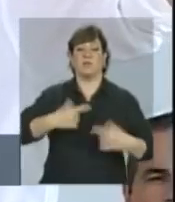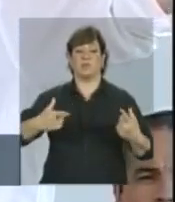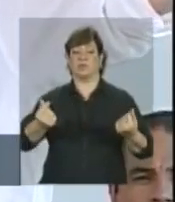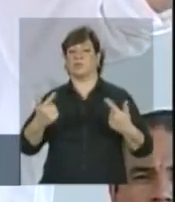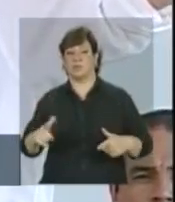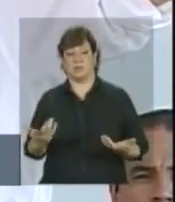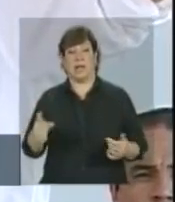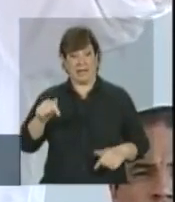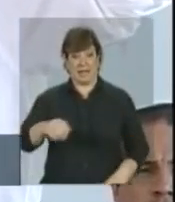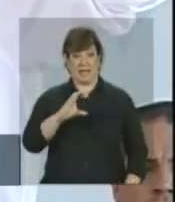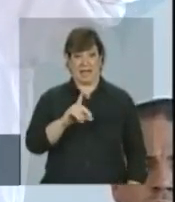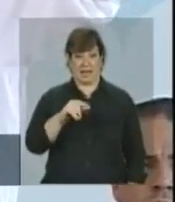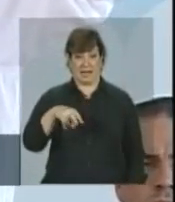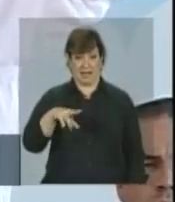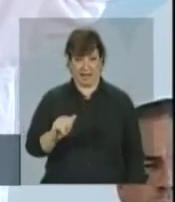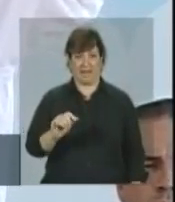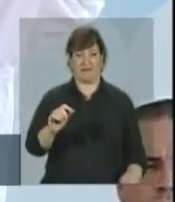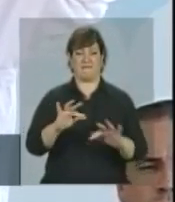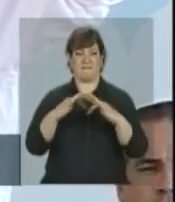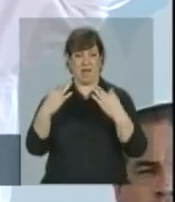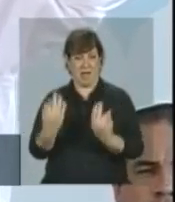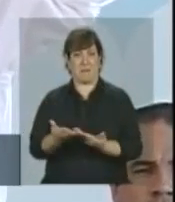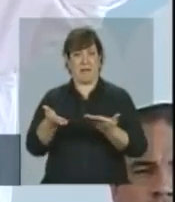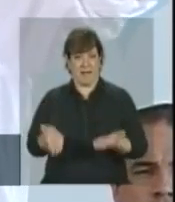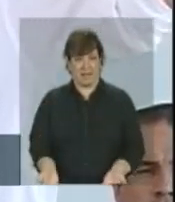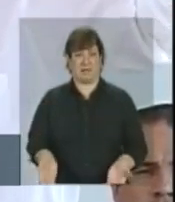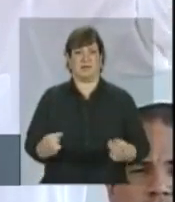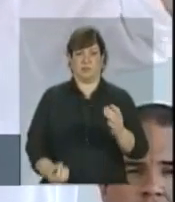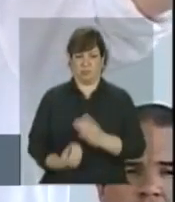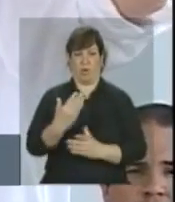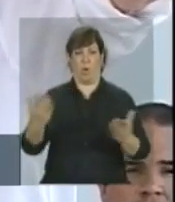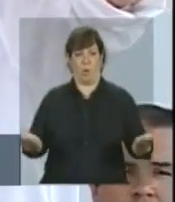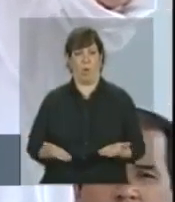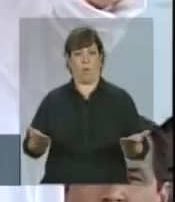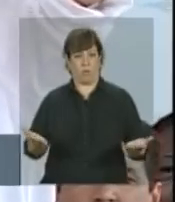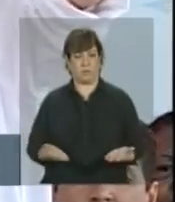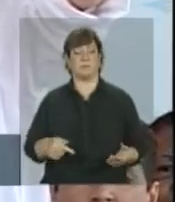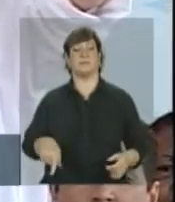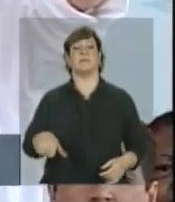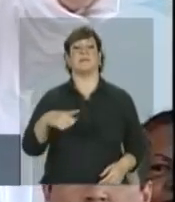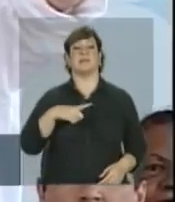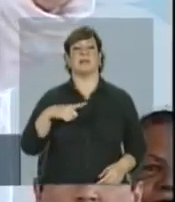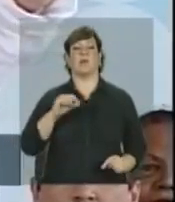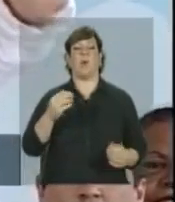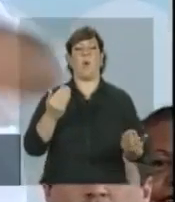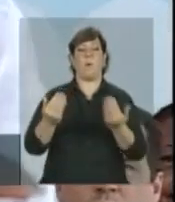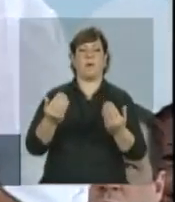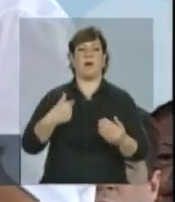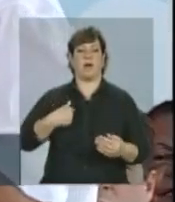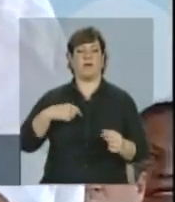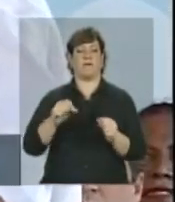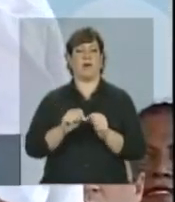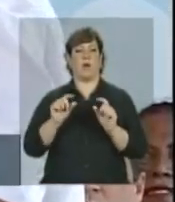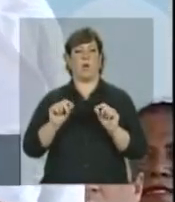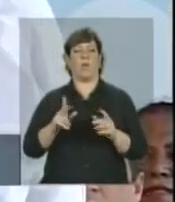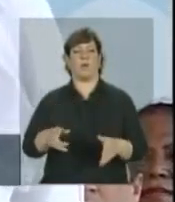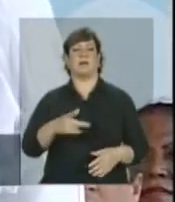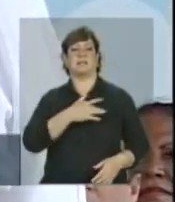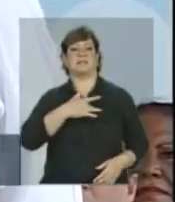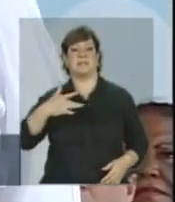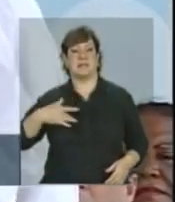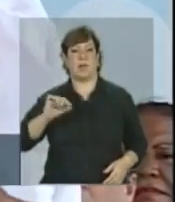da família, ela tem aquilo que... a comparação que eu faço é um pouco com como é a saúde para a gente